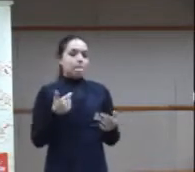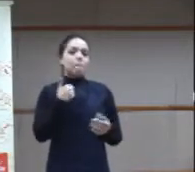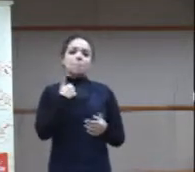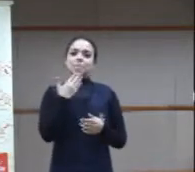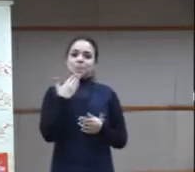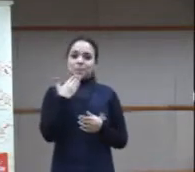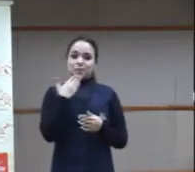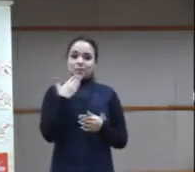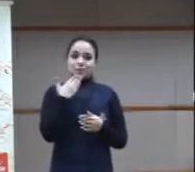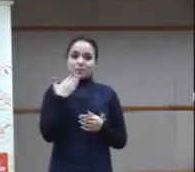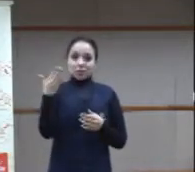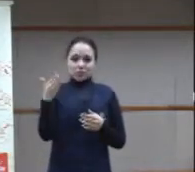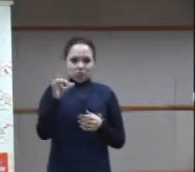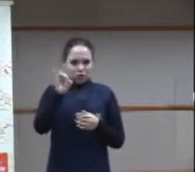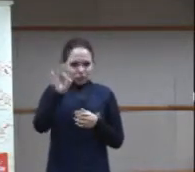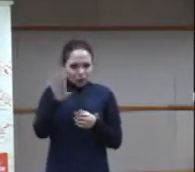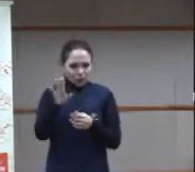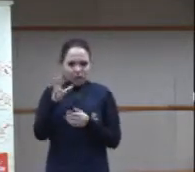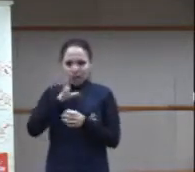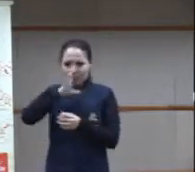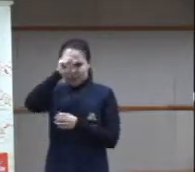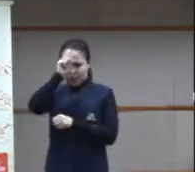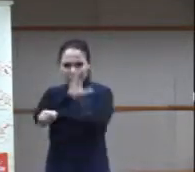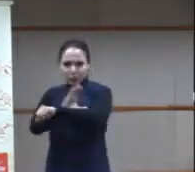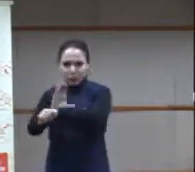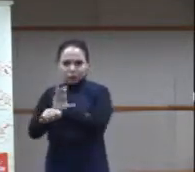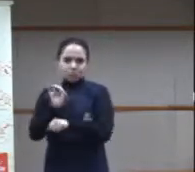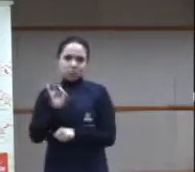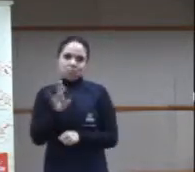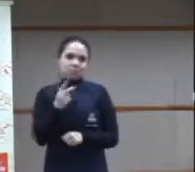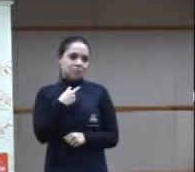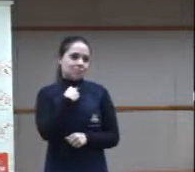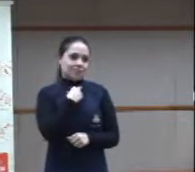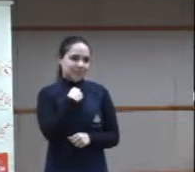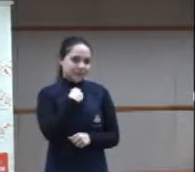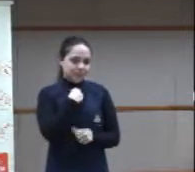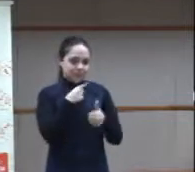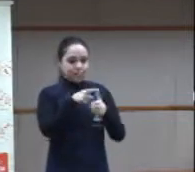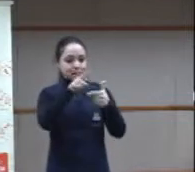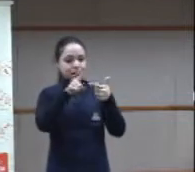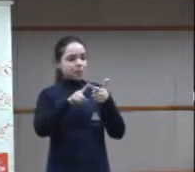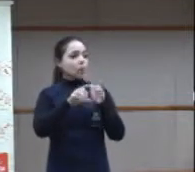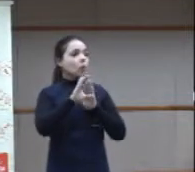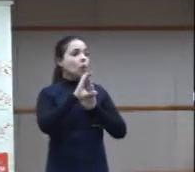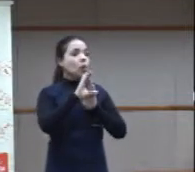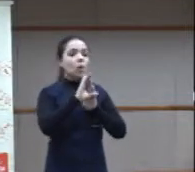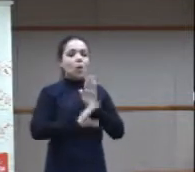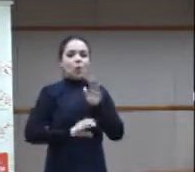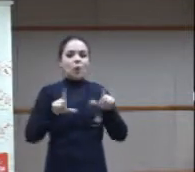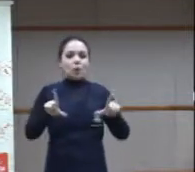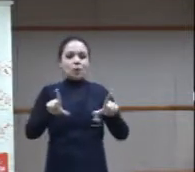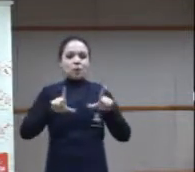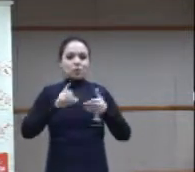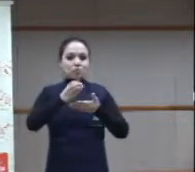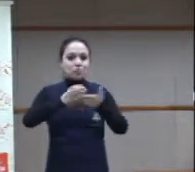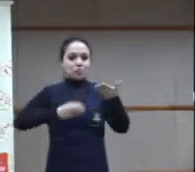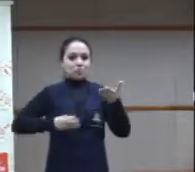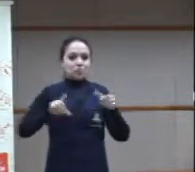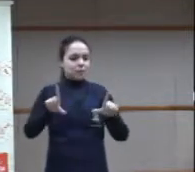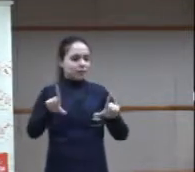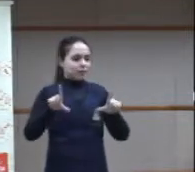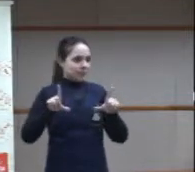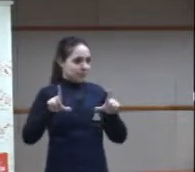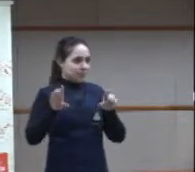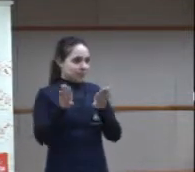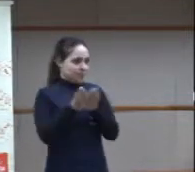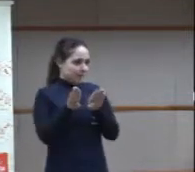isso não é suficiente de forma nenhuma. Pedimos um currículo compatível. Eu quero ver que experiência essa